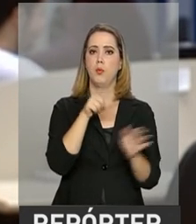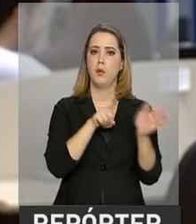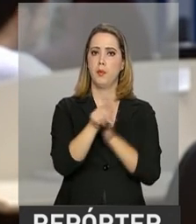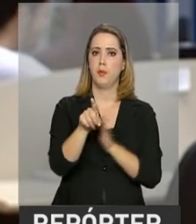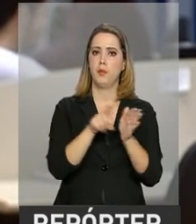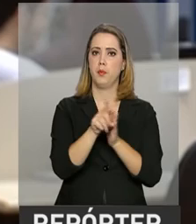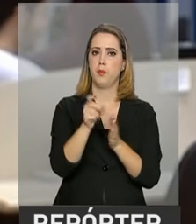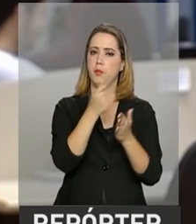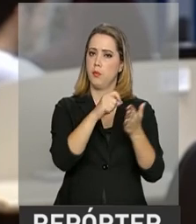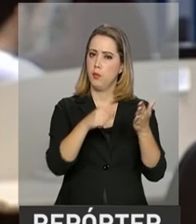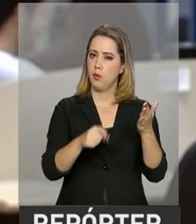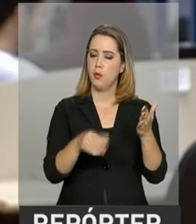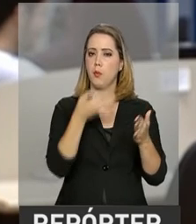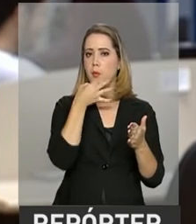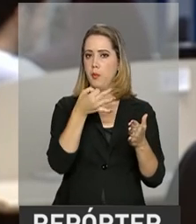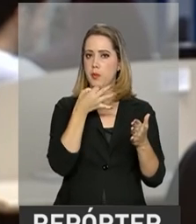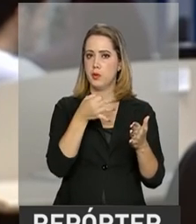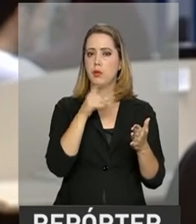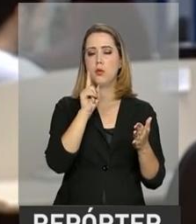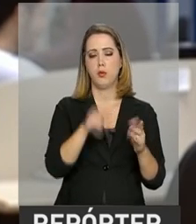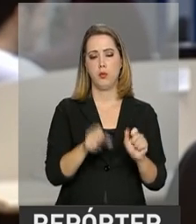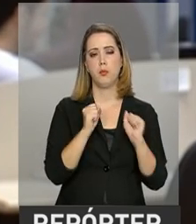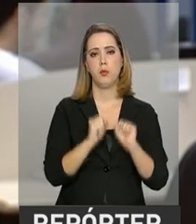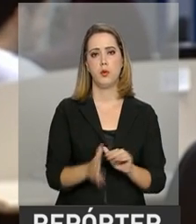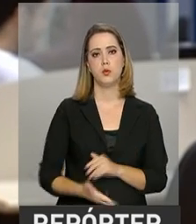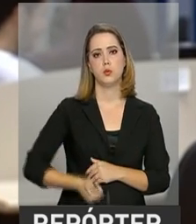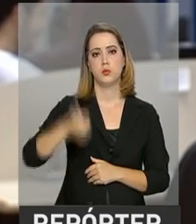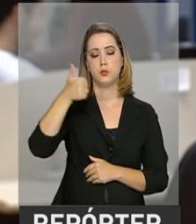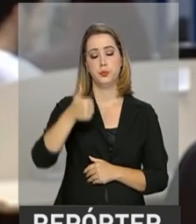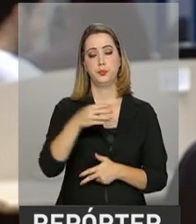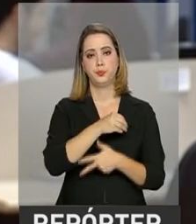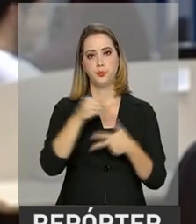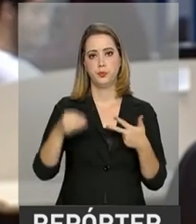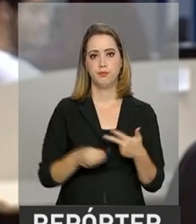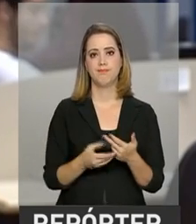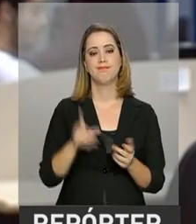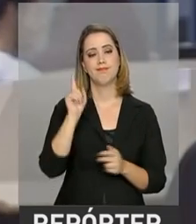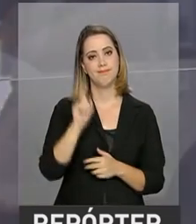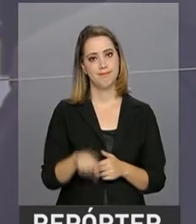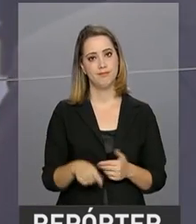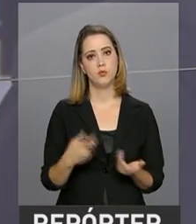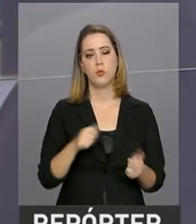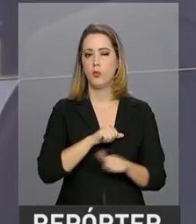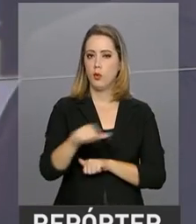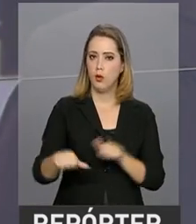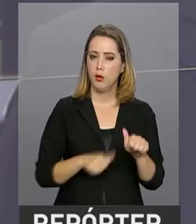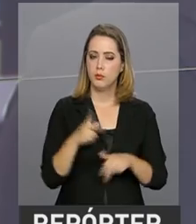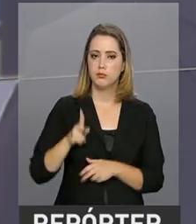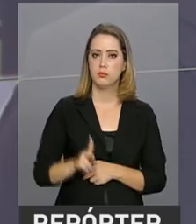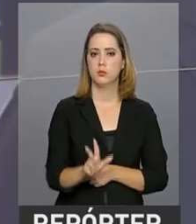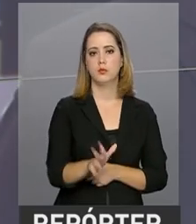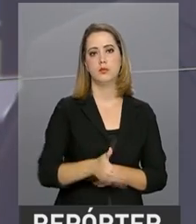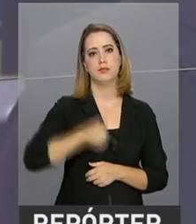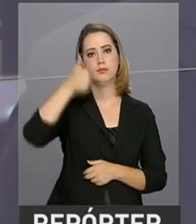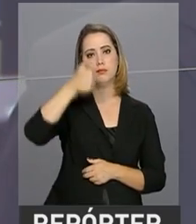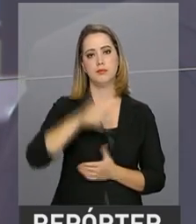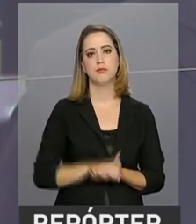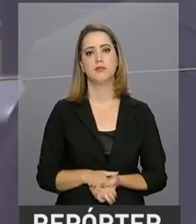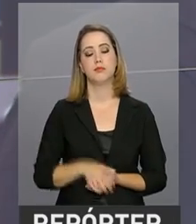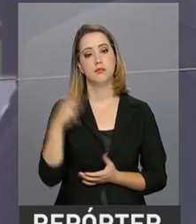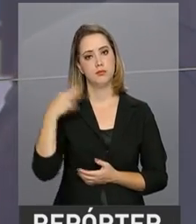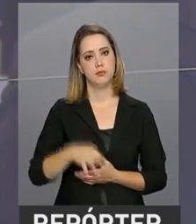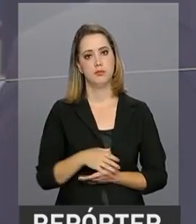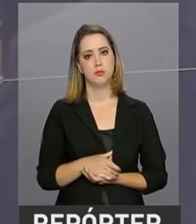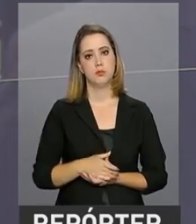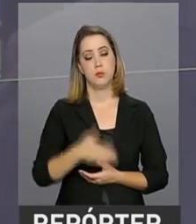o cidadão pode dar sugestões para o aprimoramento do exame. É isso, Roberto. Mudar para sempre melhorar, né? Com certeza. Zé